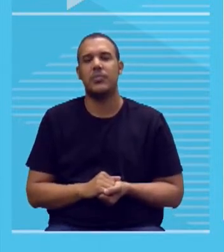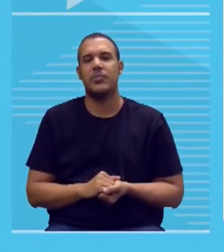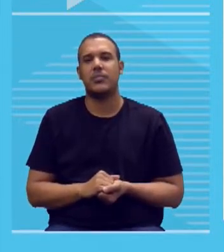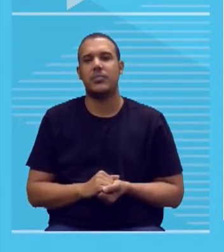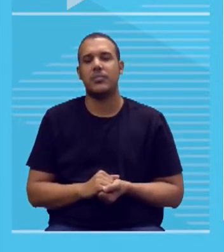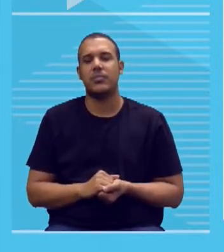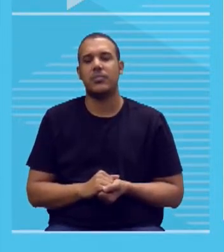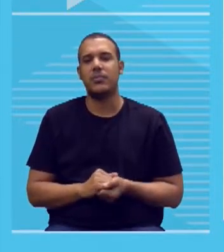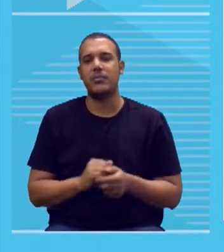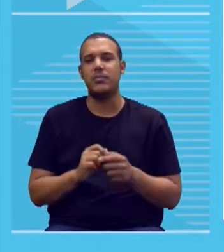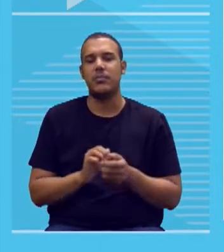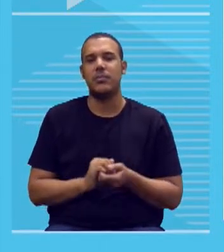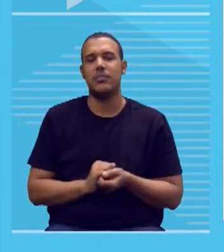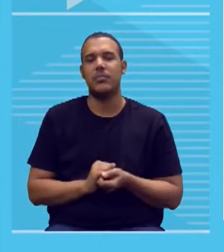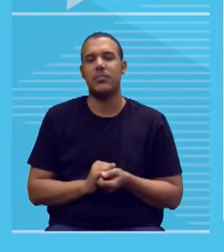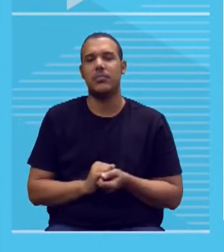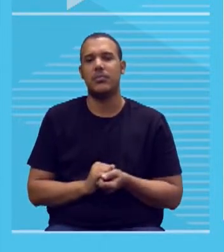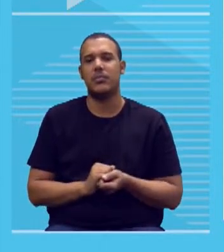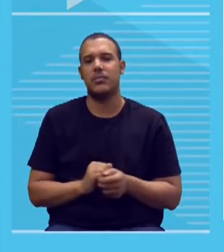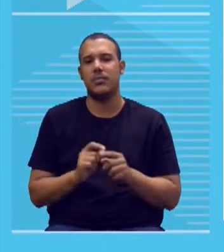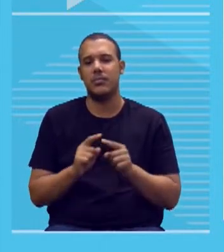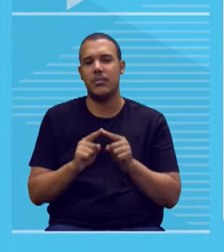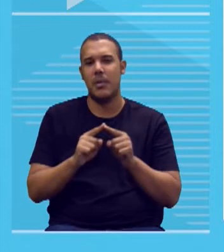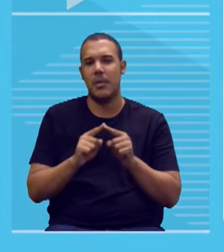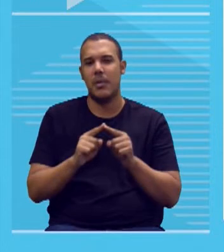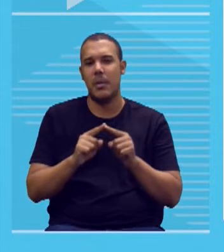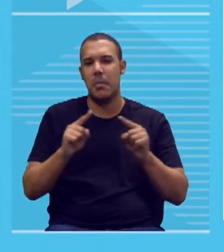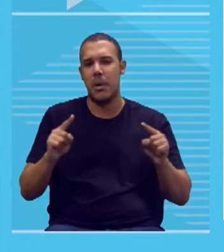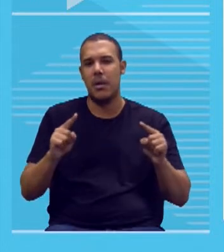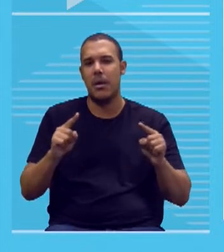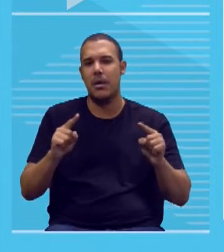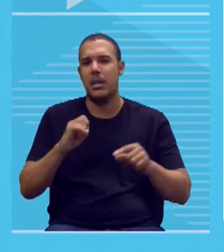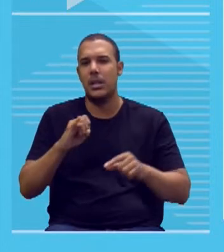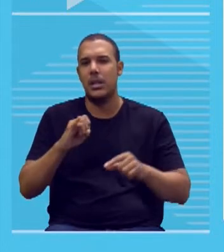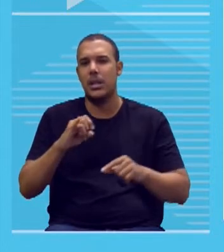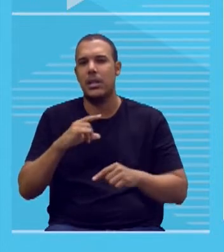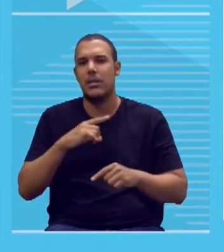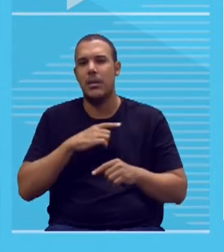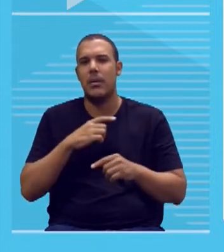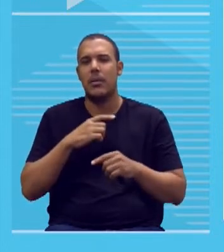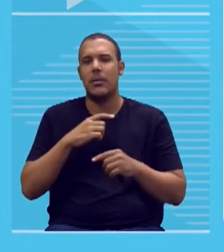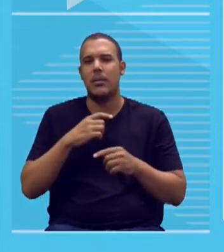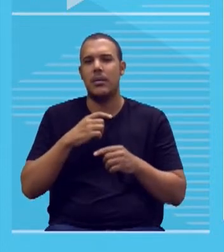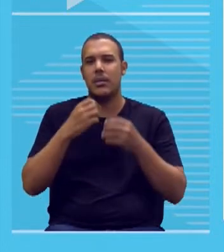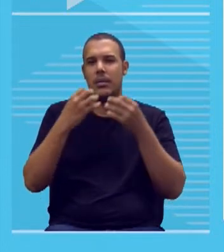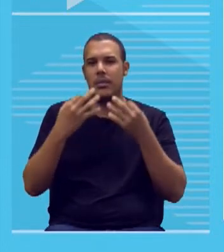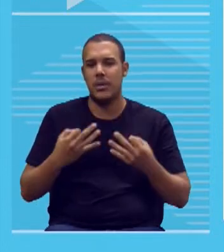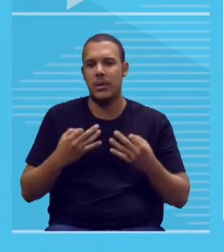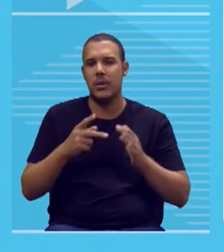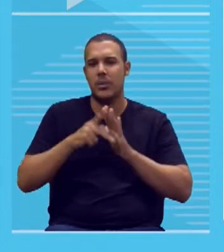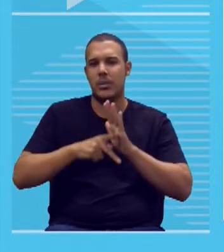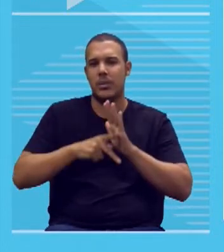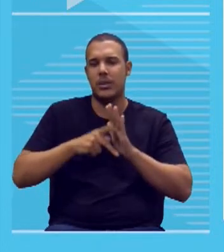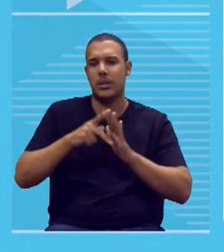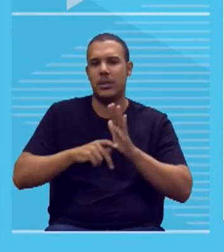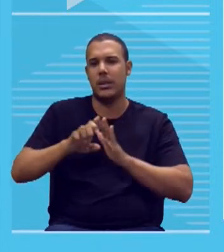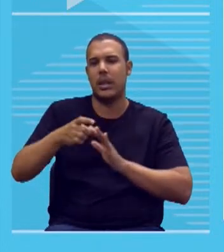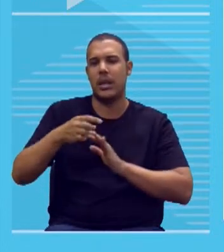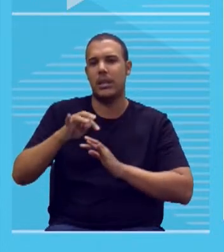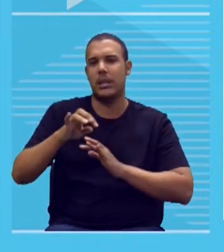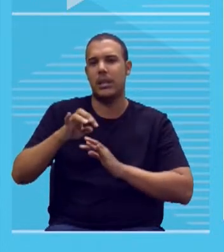se forem E se nós estivermos falando do processo de extinção